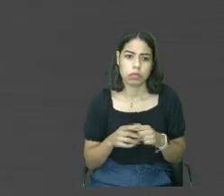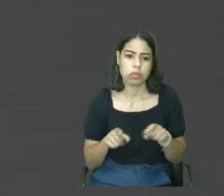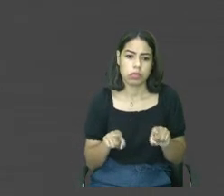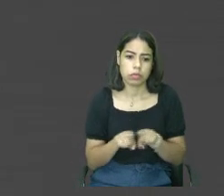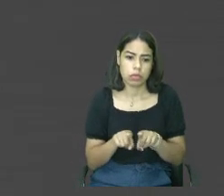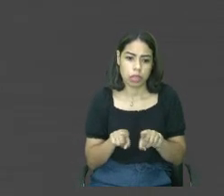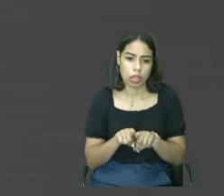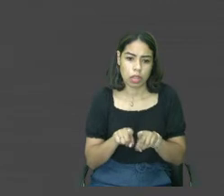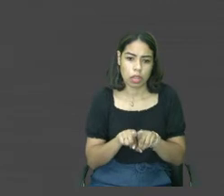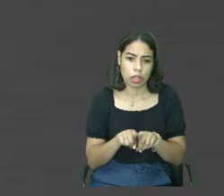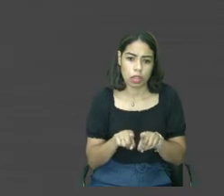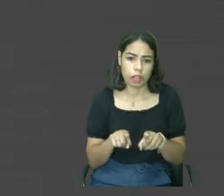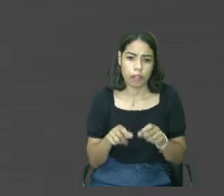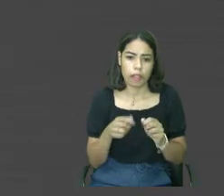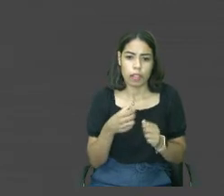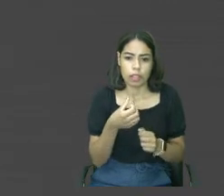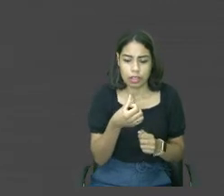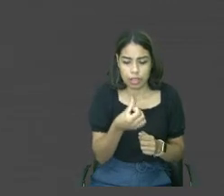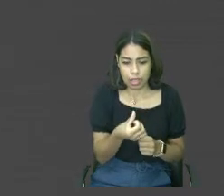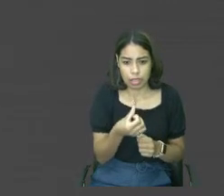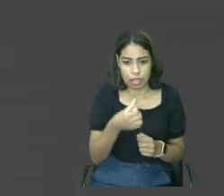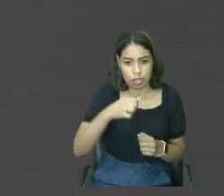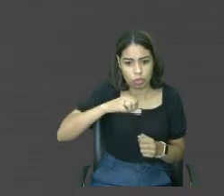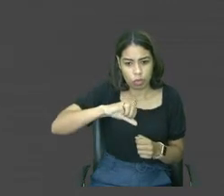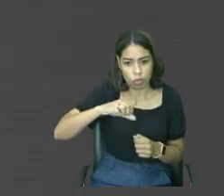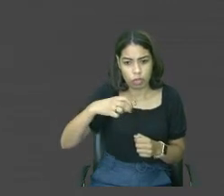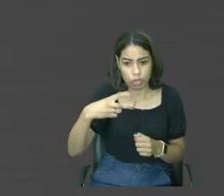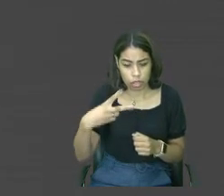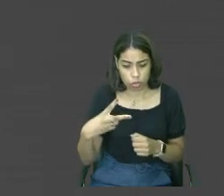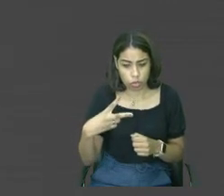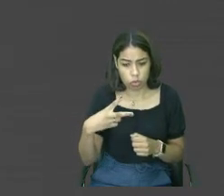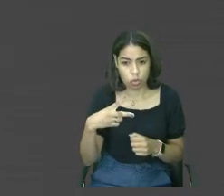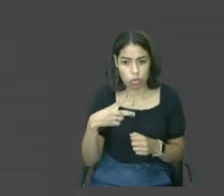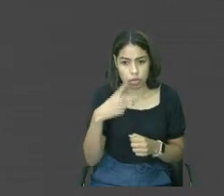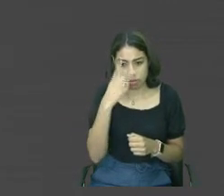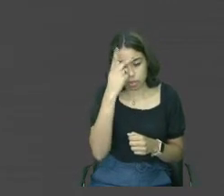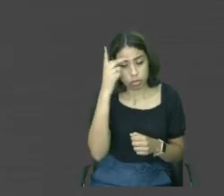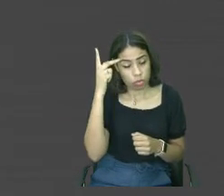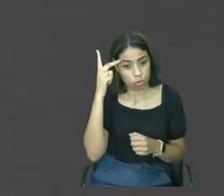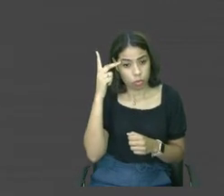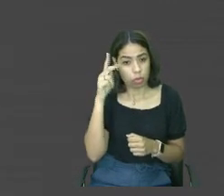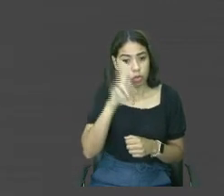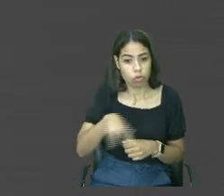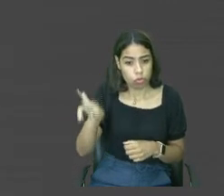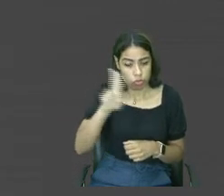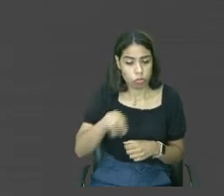serviço, 692 pacientes acompanhados, né, pacientes ativos no serviço,